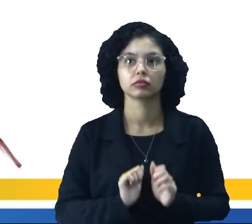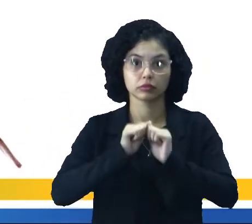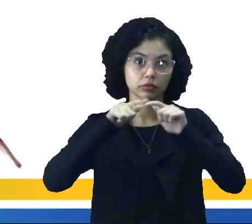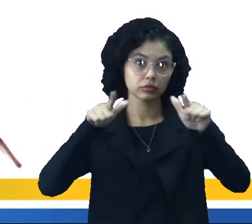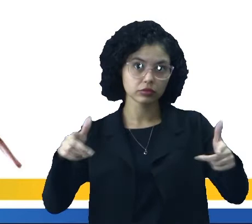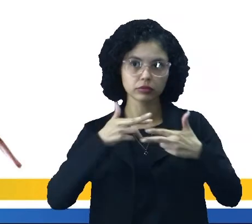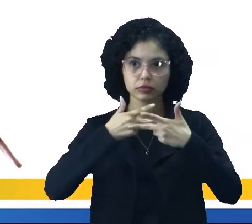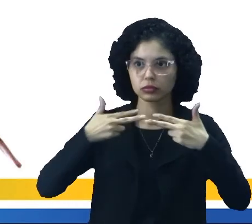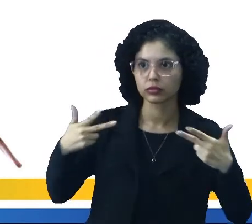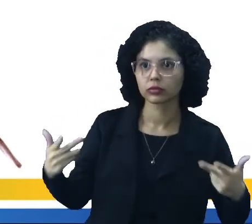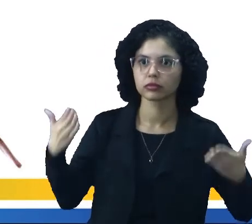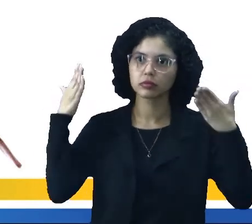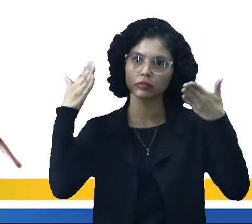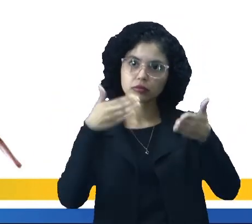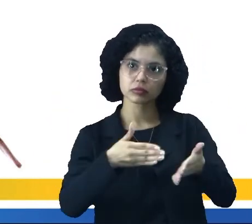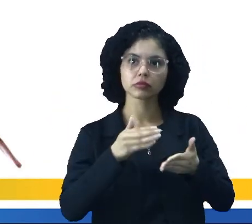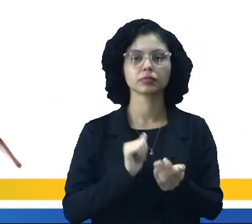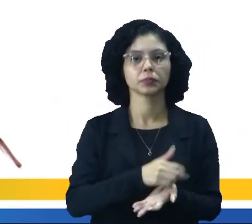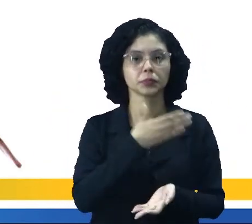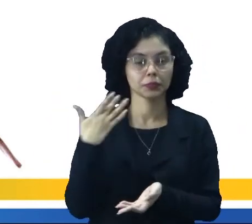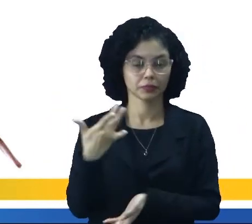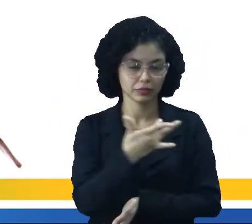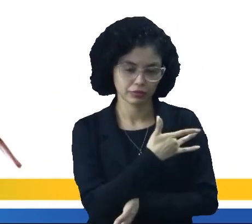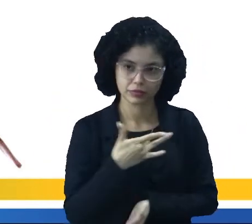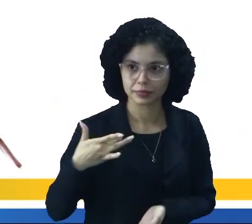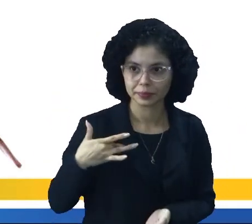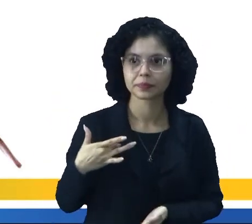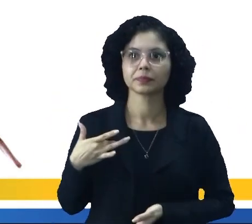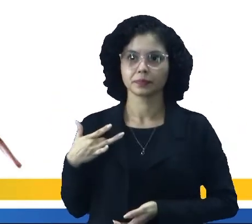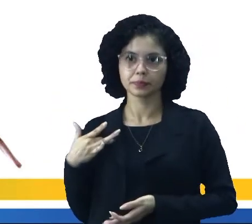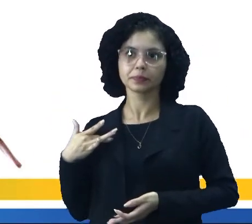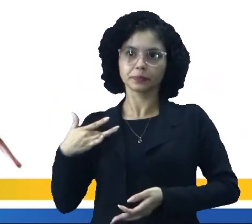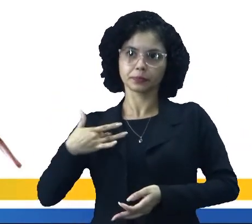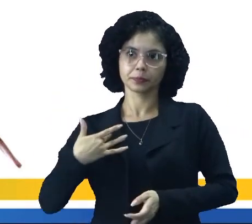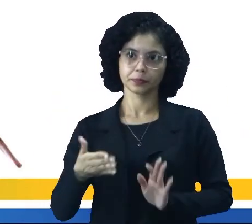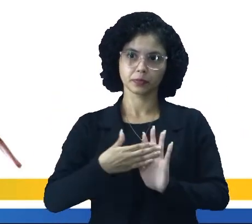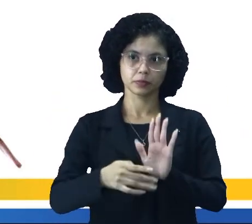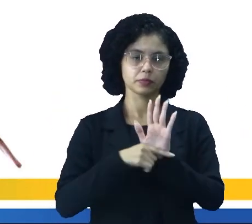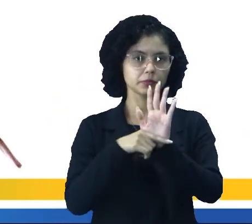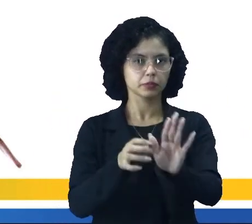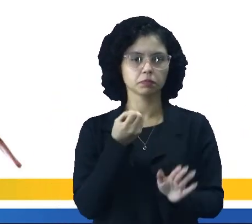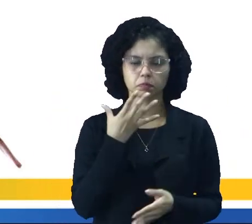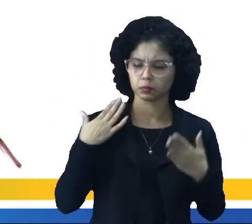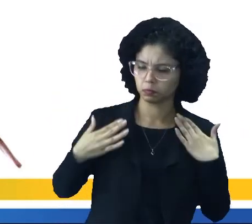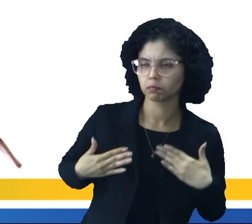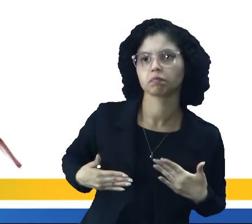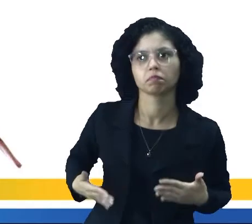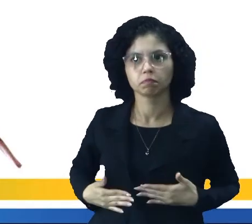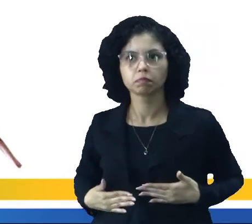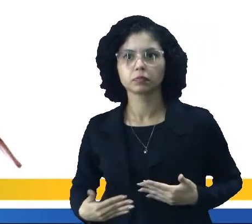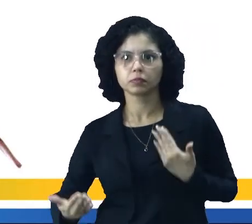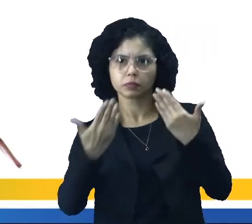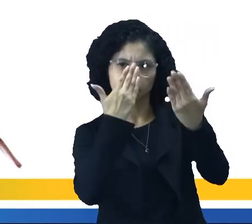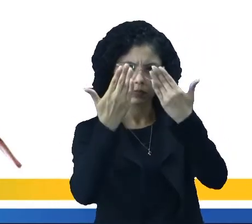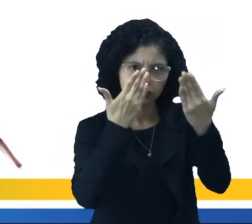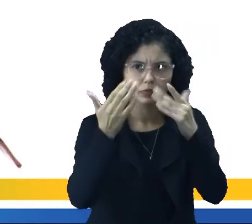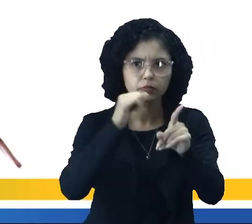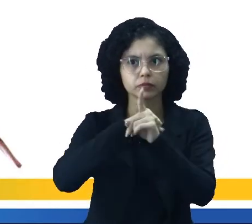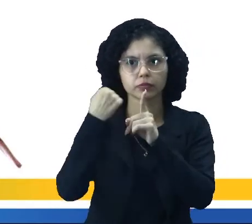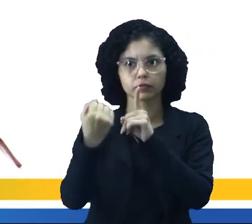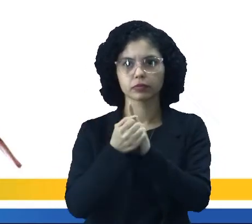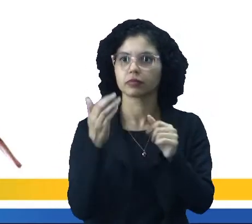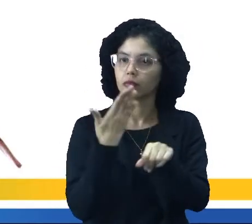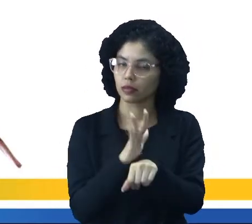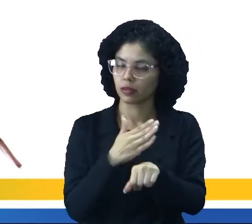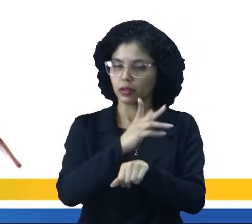modalidade bastante abrangente, que objetiva promover o lazer saudável, proporcionando bem-estar físico, psíquico e